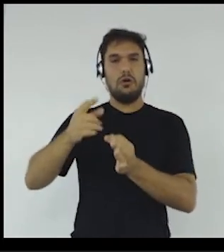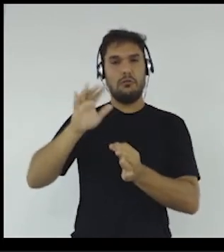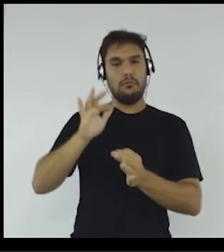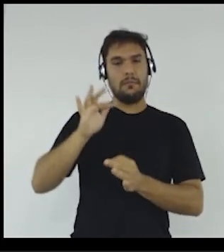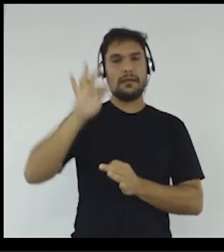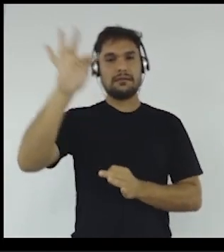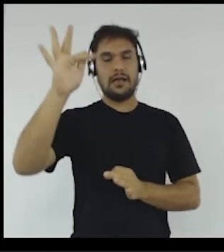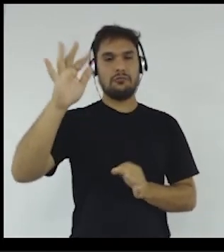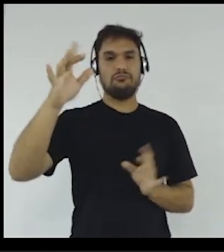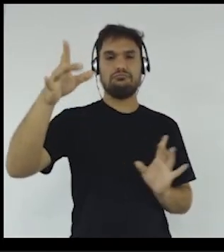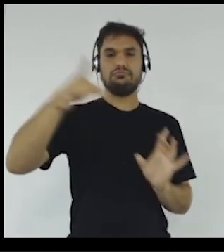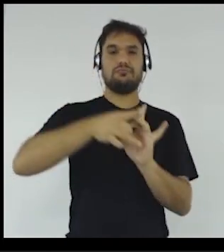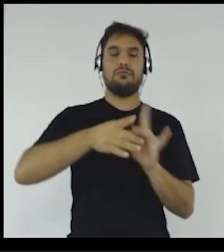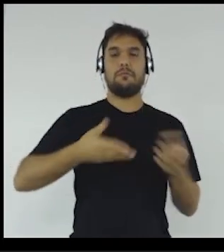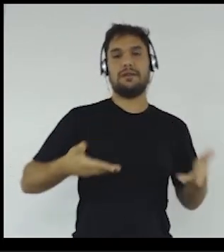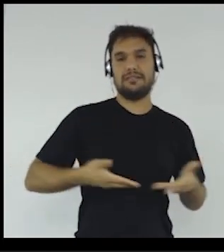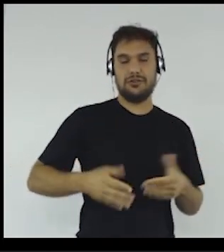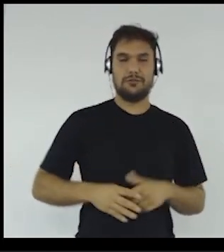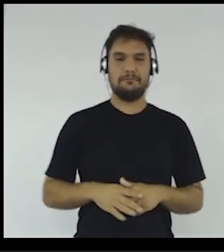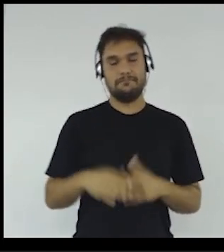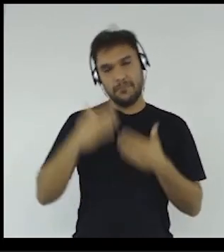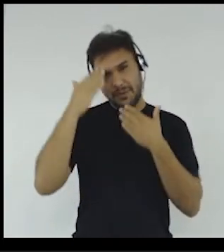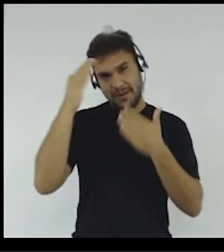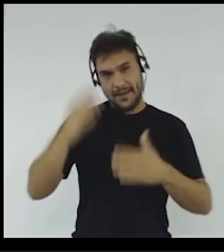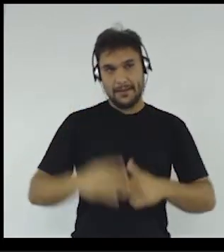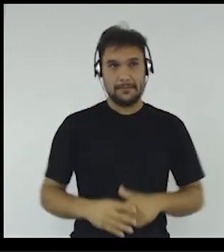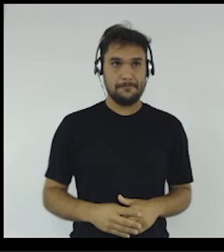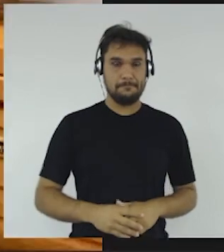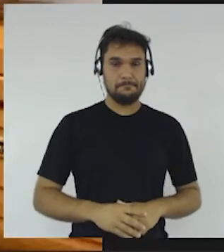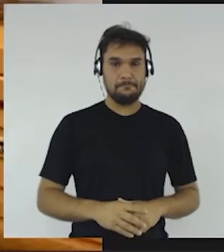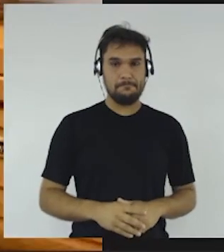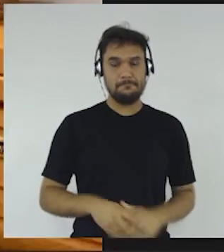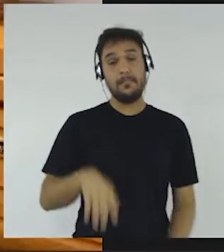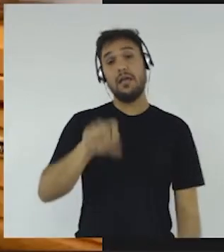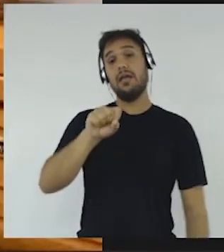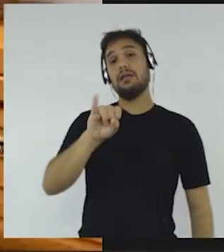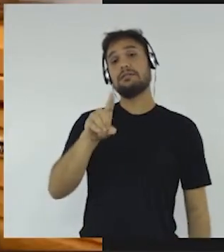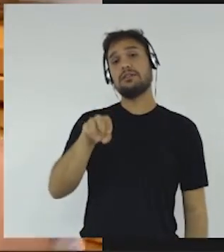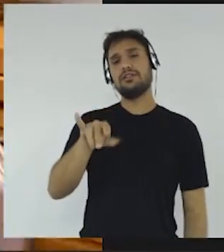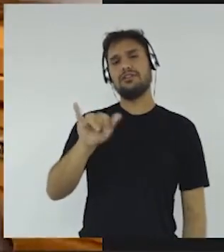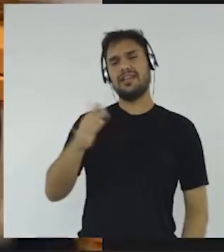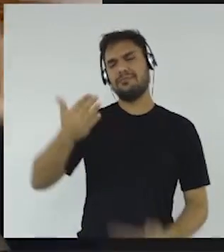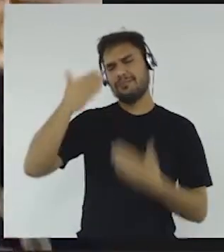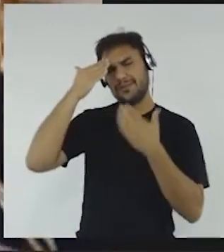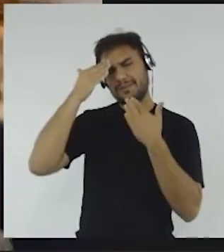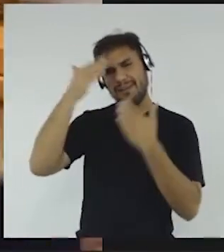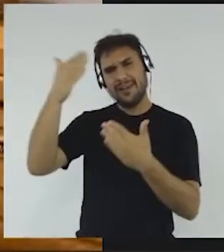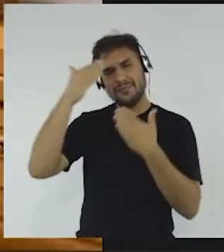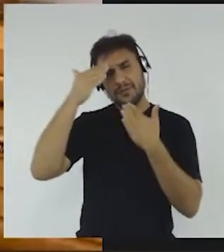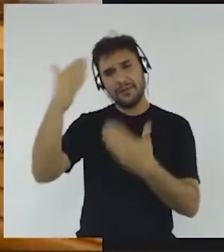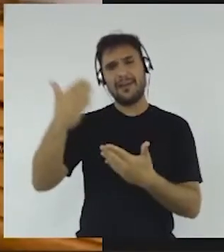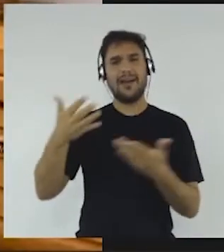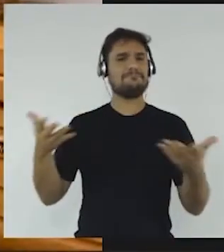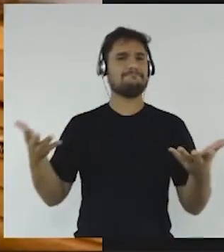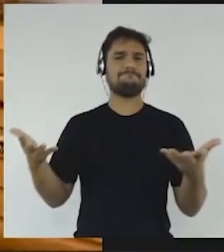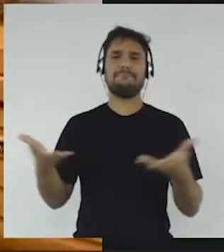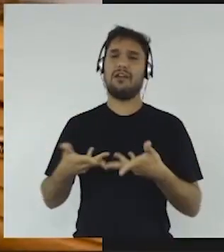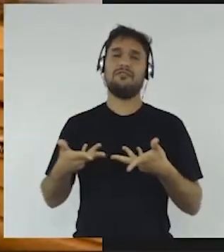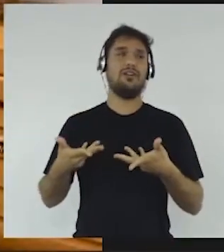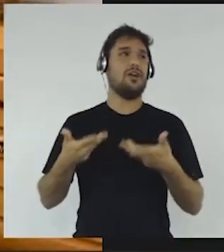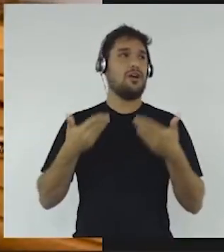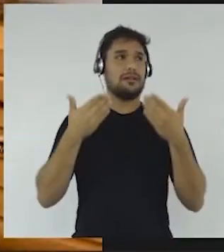direito presente. Muito obrigado. Doutor Sidney, muito obrigada pela sua